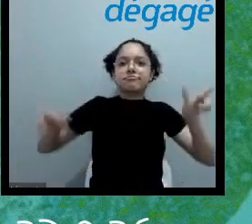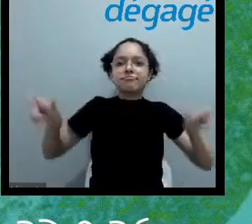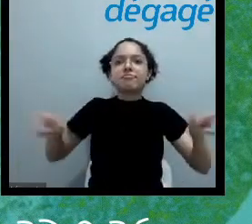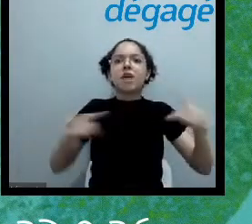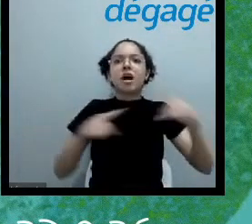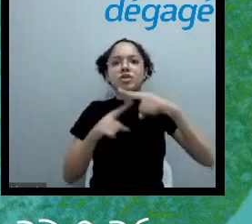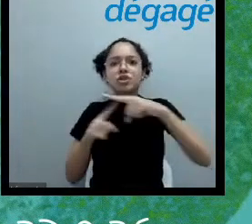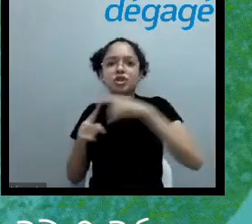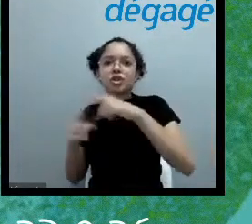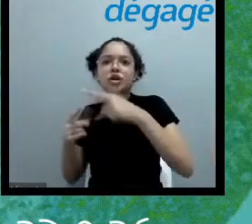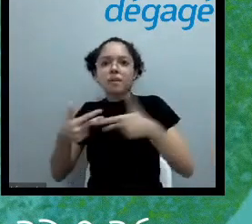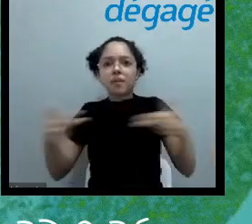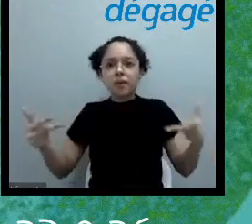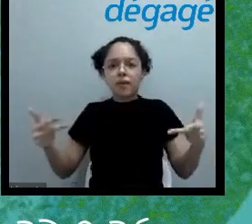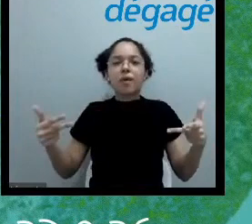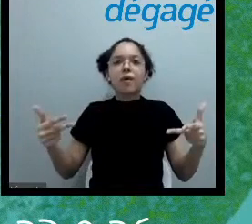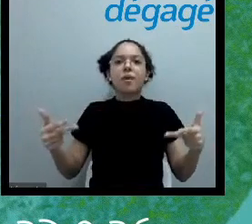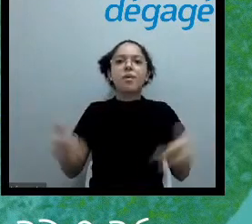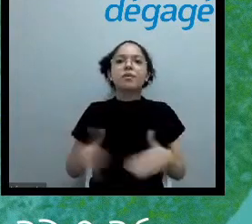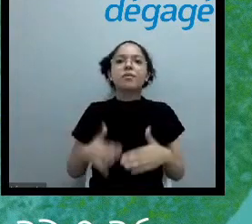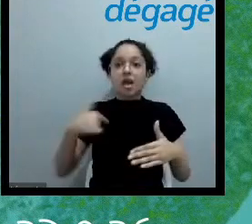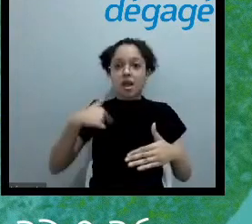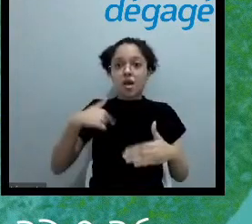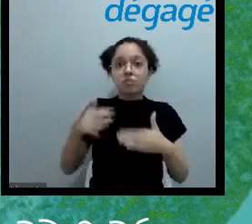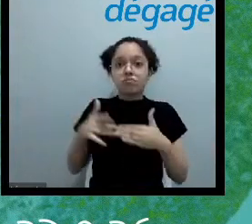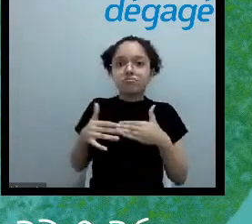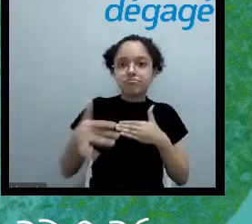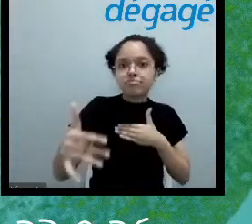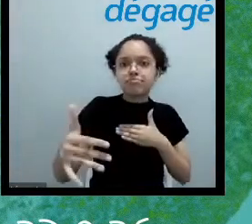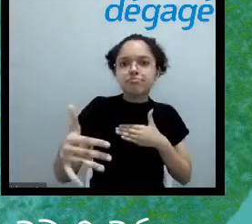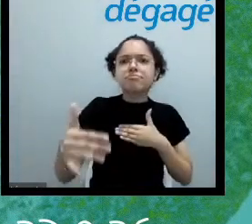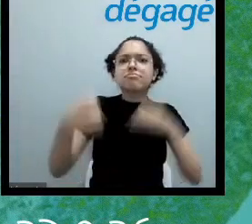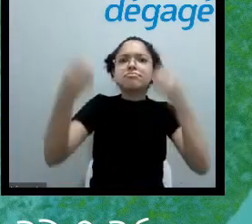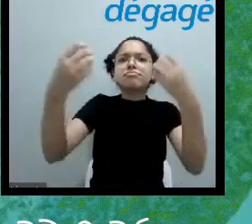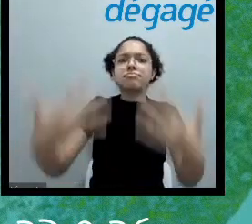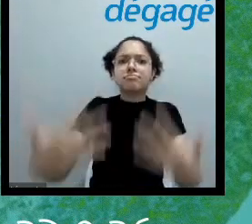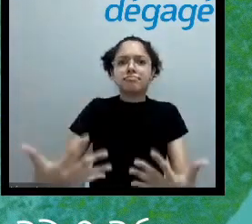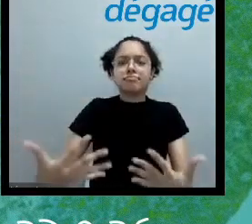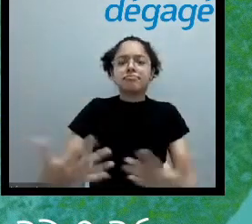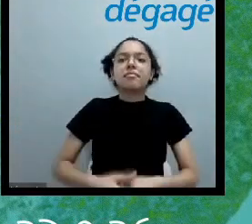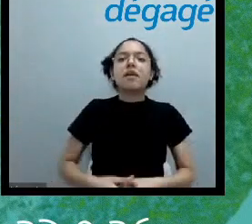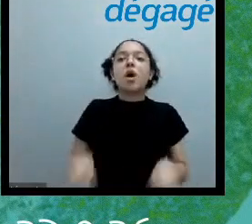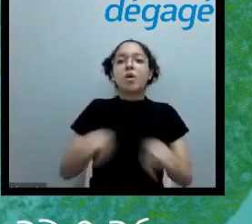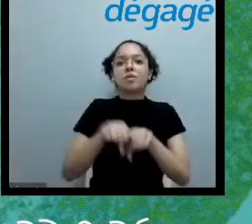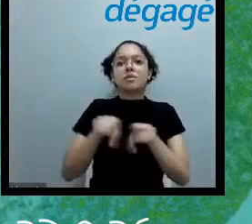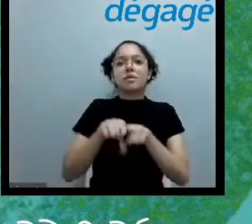então eu estou tentando partir daí com a minha fala. Porque o que eu percebo também, assim